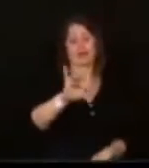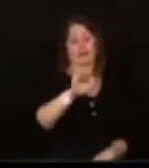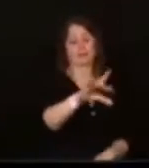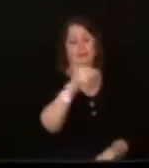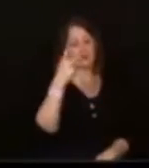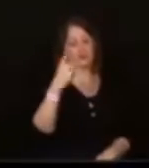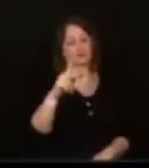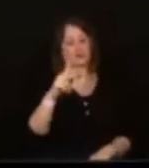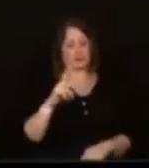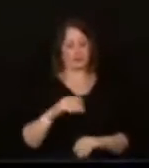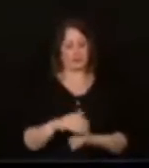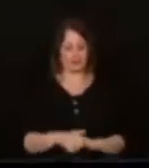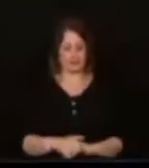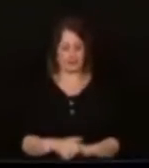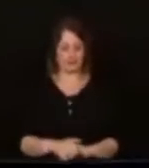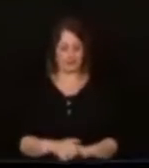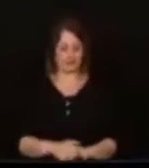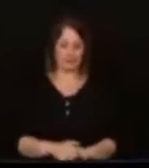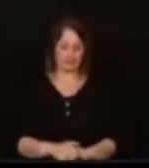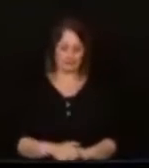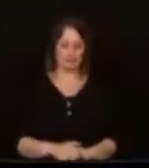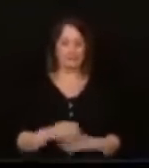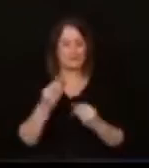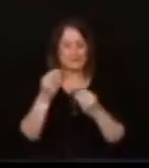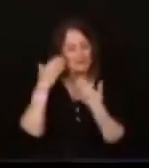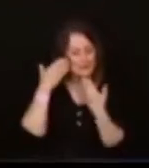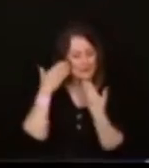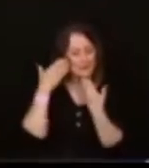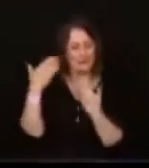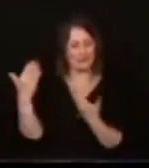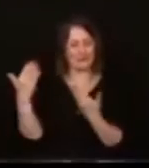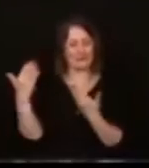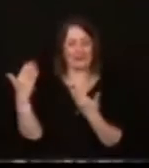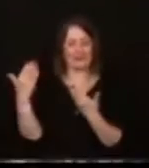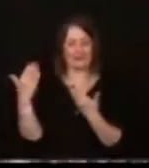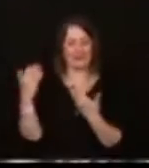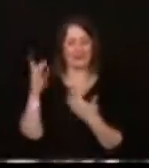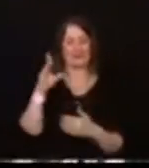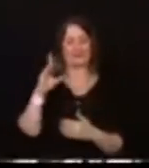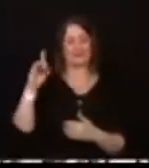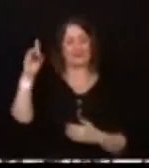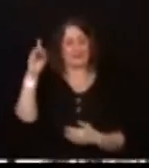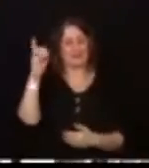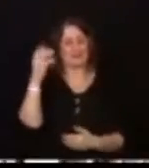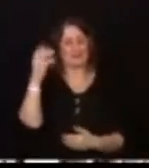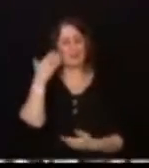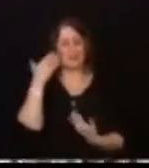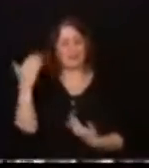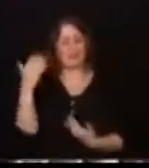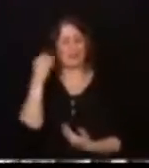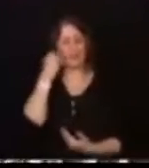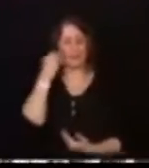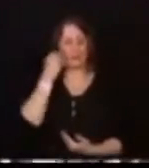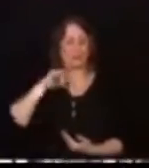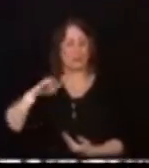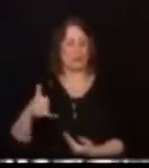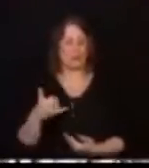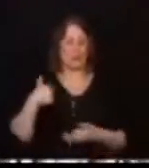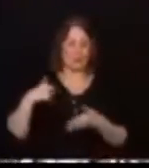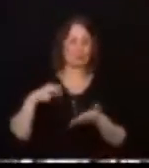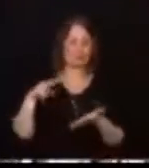um de vocês. Muito obrigado, meu Deus, por essa oportunidade. Dizer a